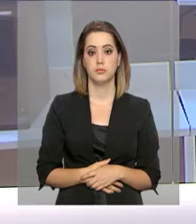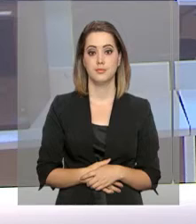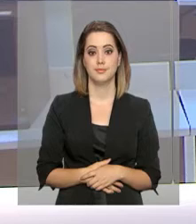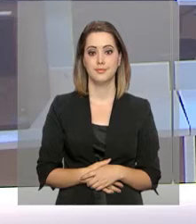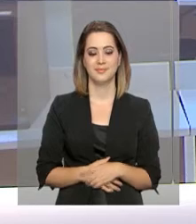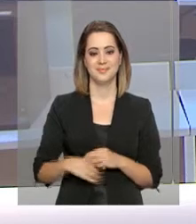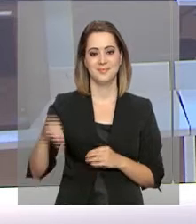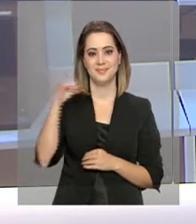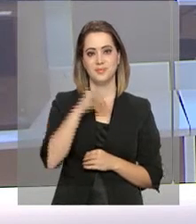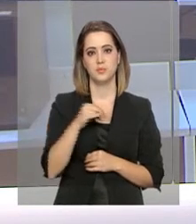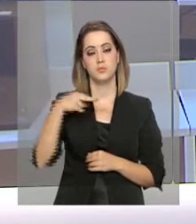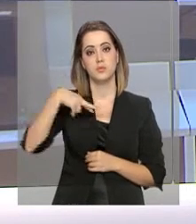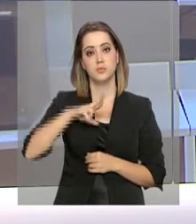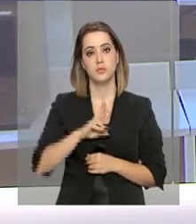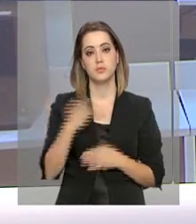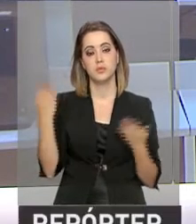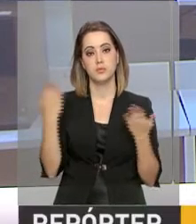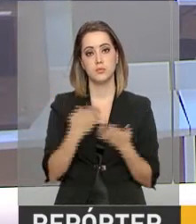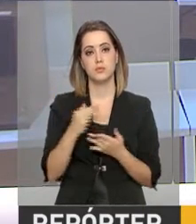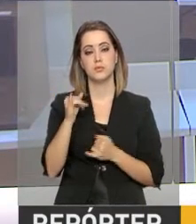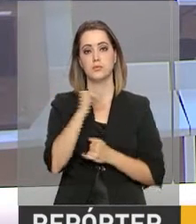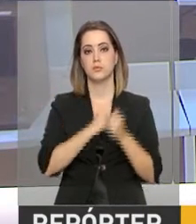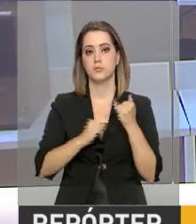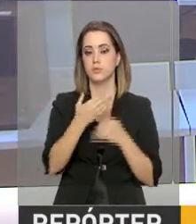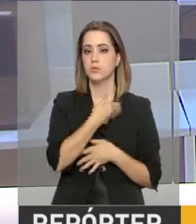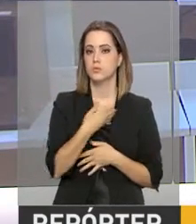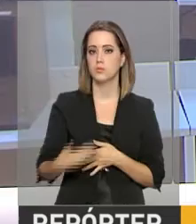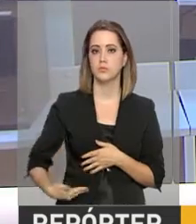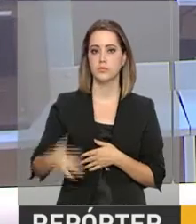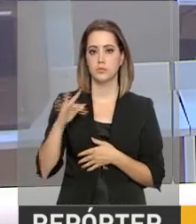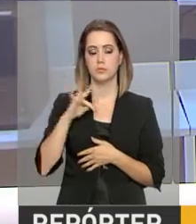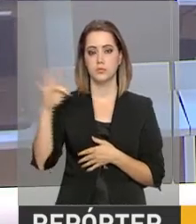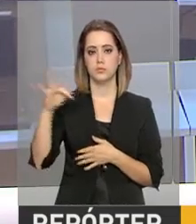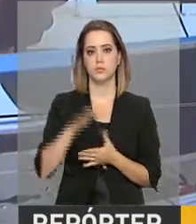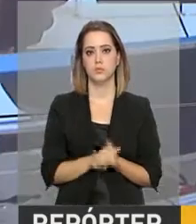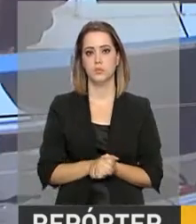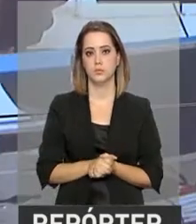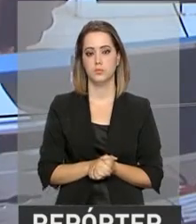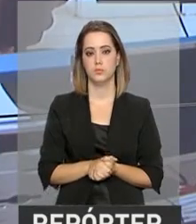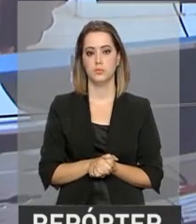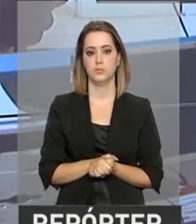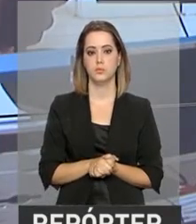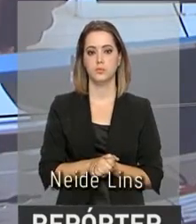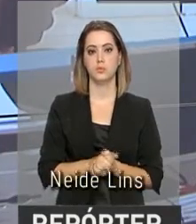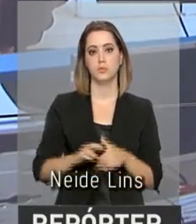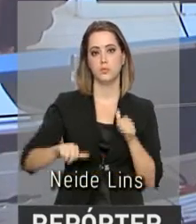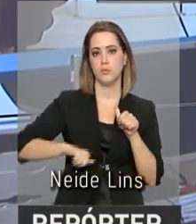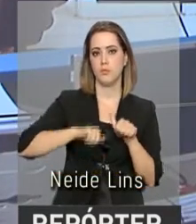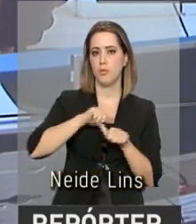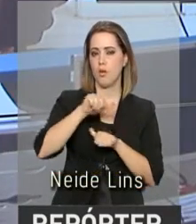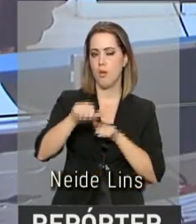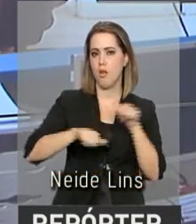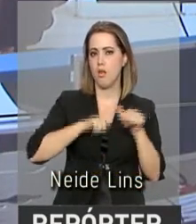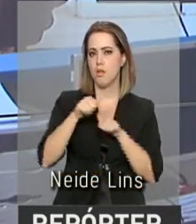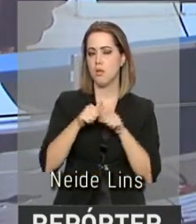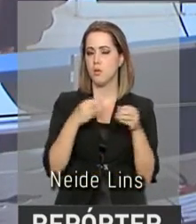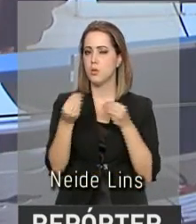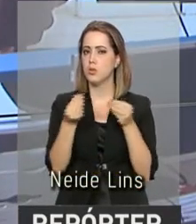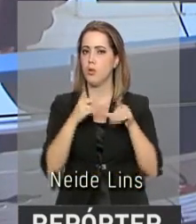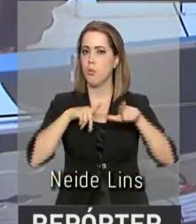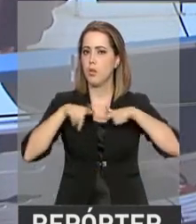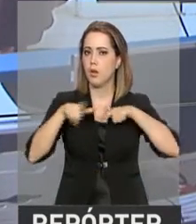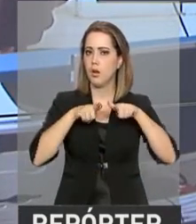olá o repórter nbr está de volta com as notícias do governo federal as mudanças no modelo de exploração